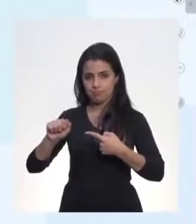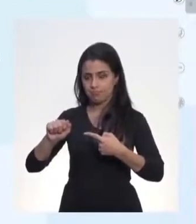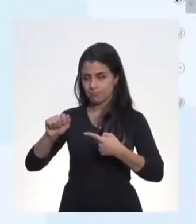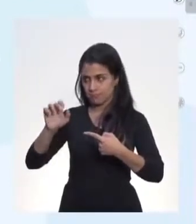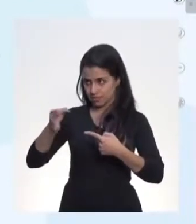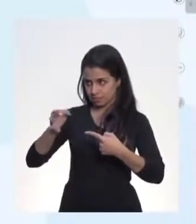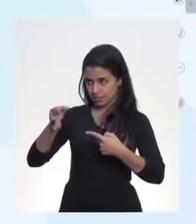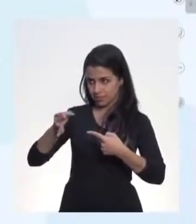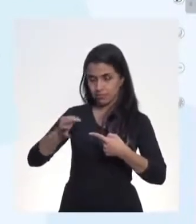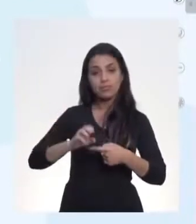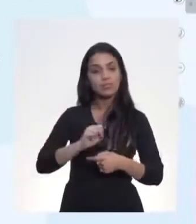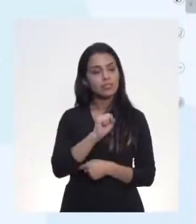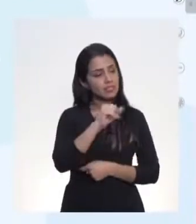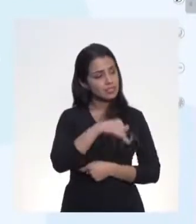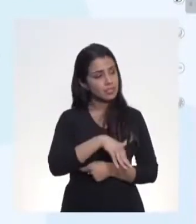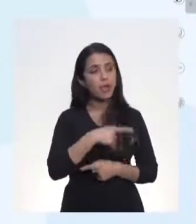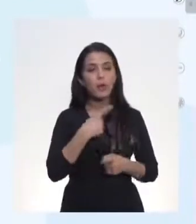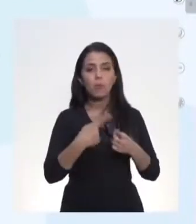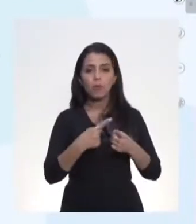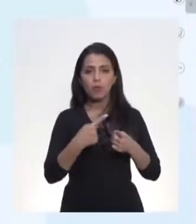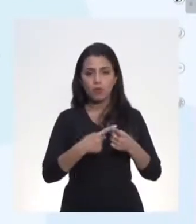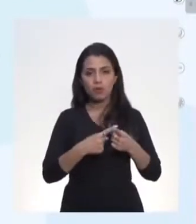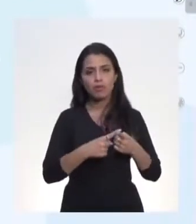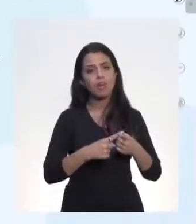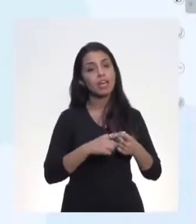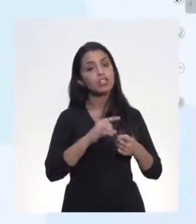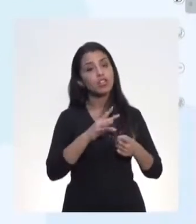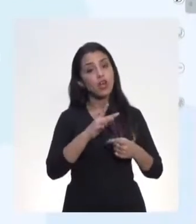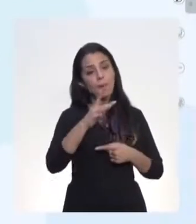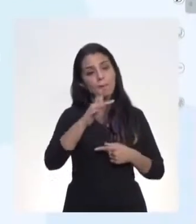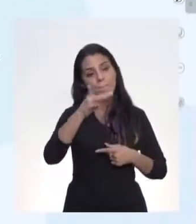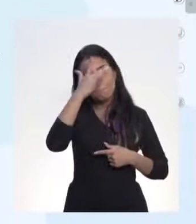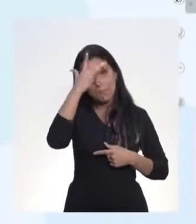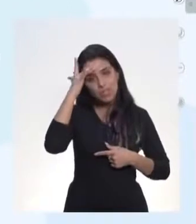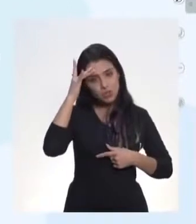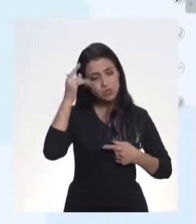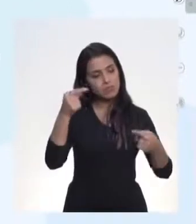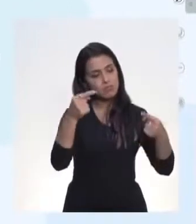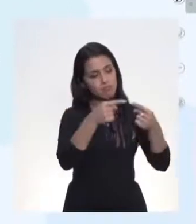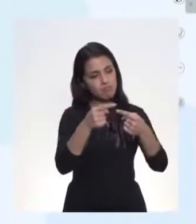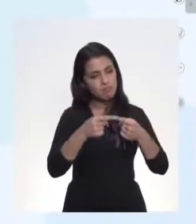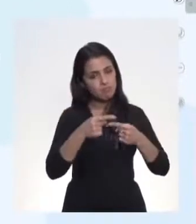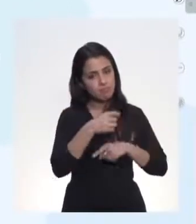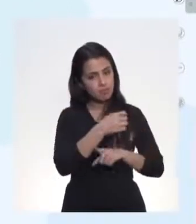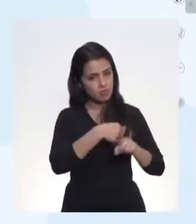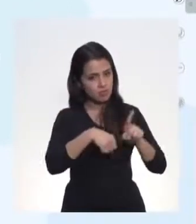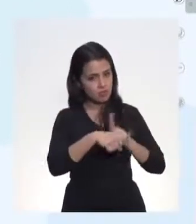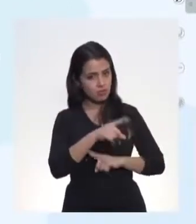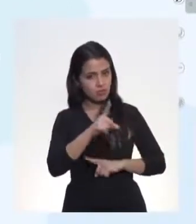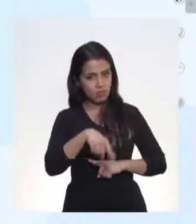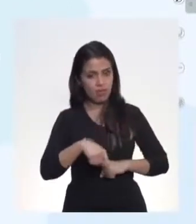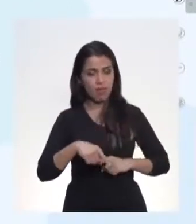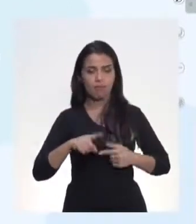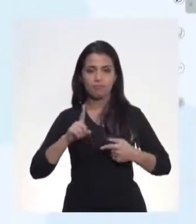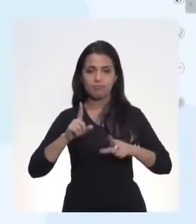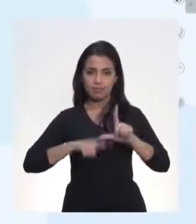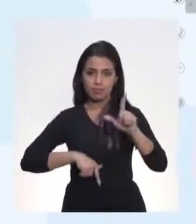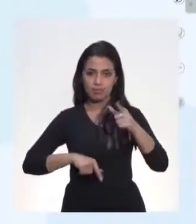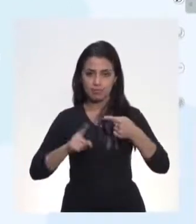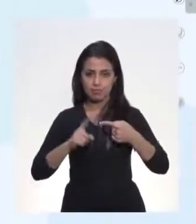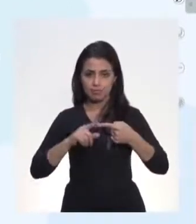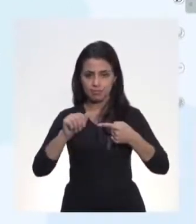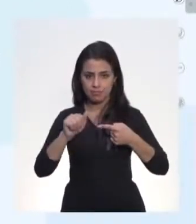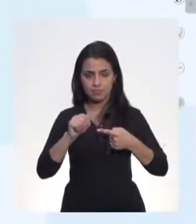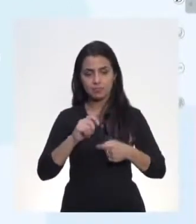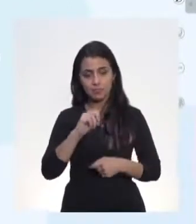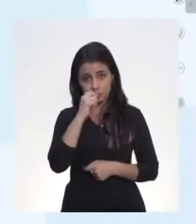eu restringi. Só apenas os que estão em sintonia com as demandas Pode marcar. da sociedade, ok? Pode marcar. Então, letra A, ok. E a